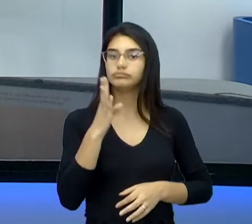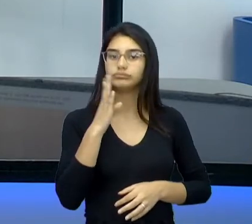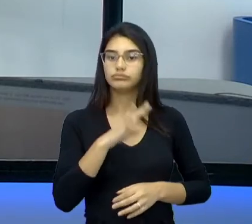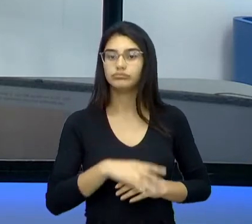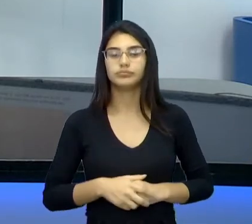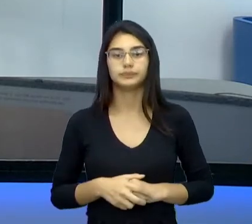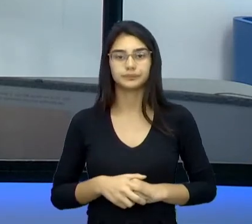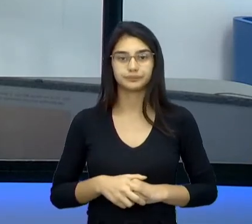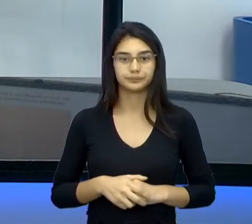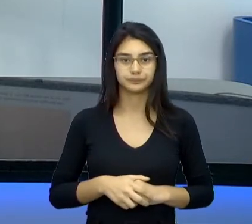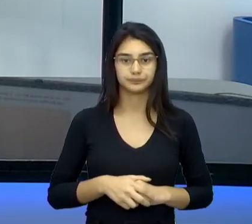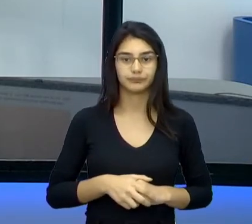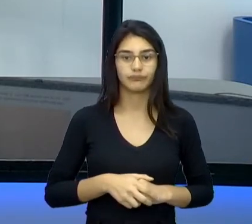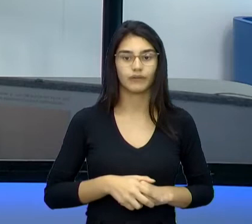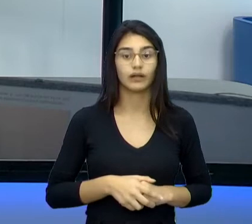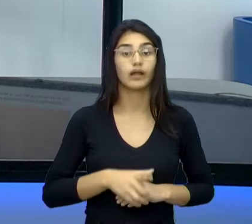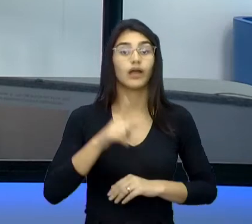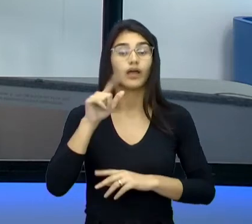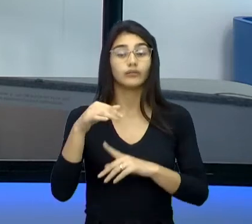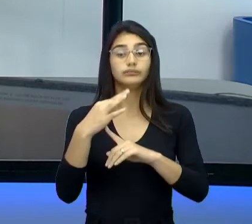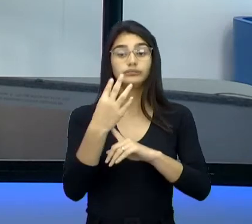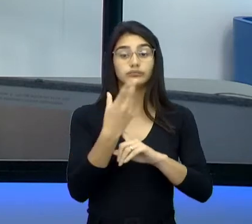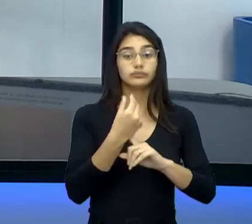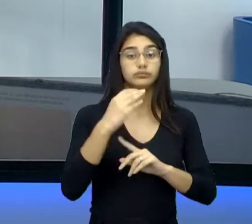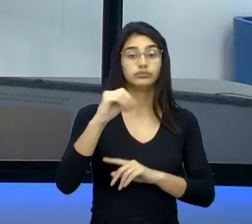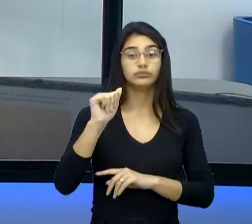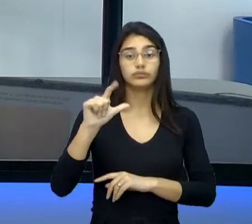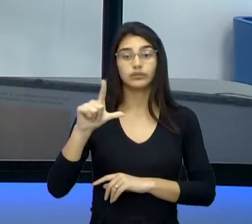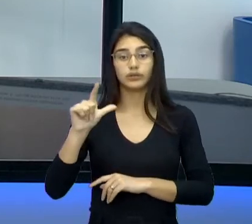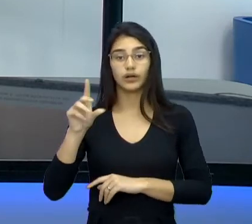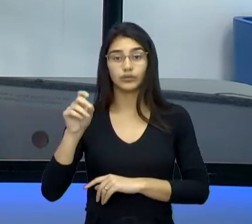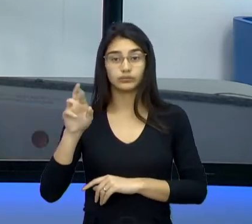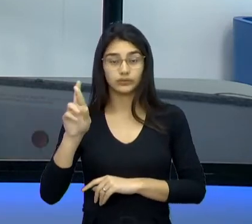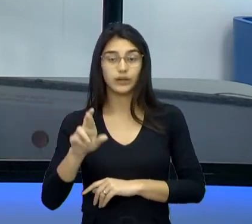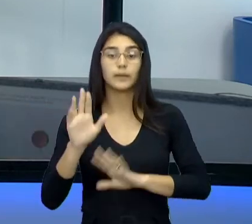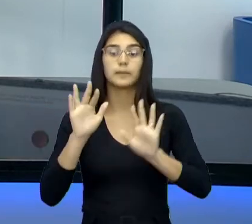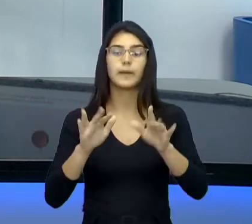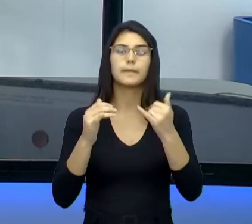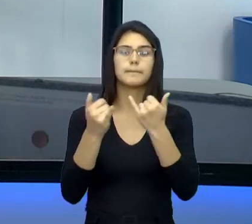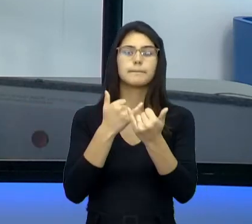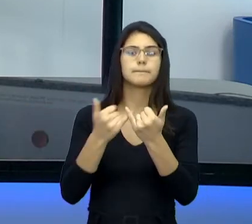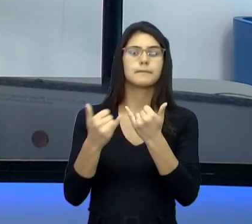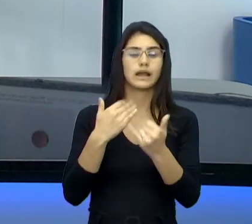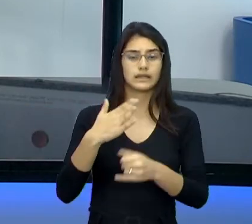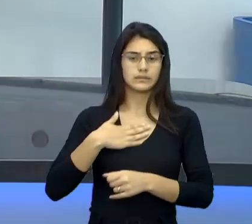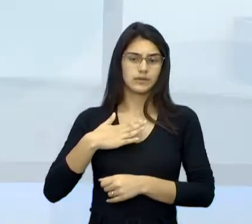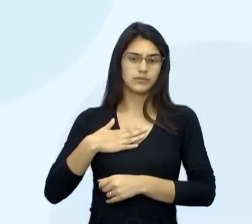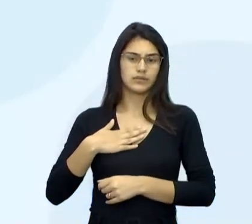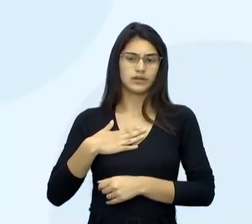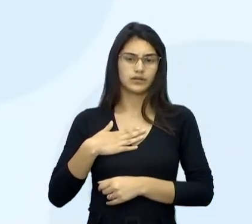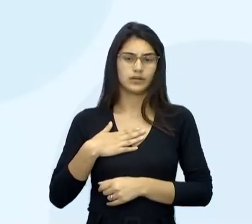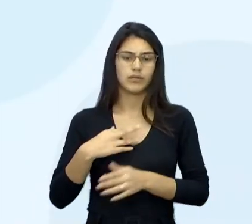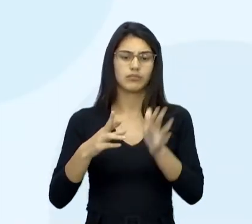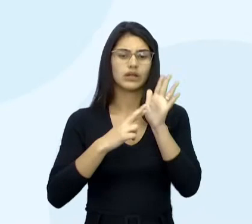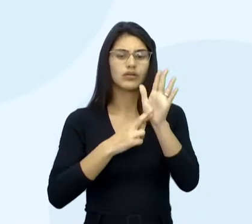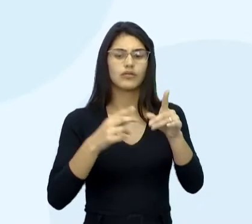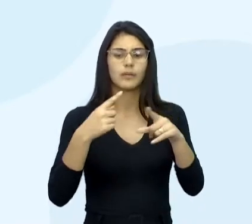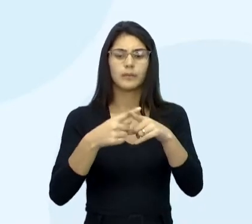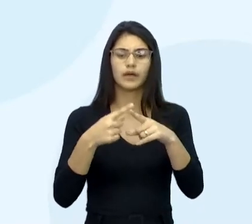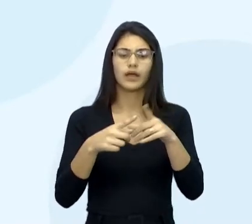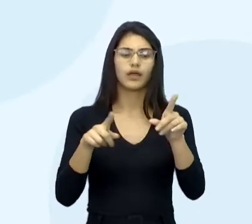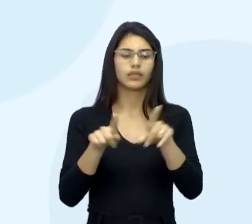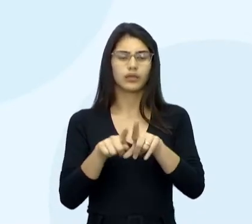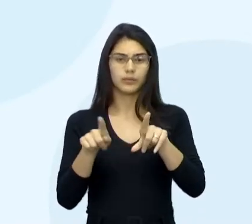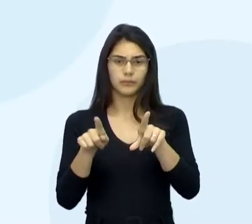Esse aqui é uma obra do Calder, mas esta aqui me parece que é um pouco mais representativa, porque,